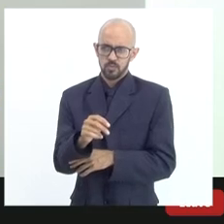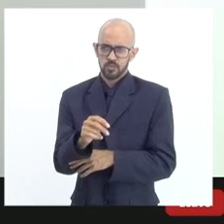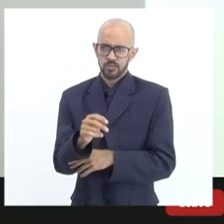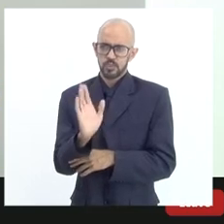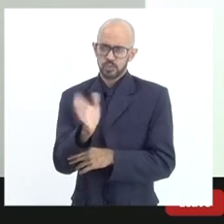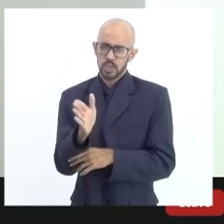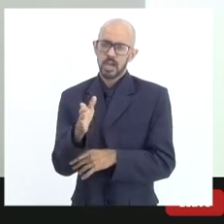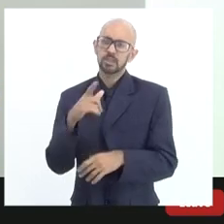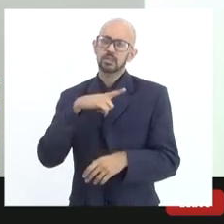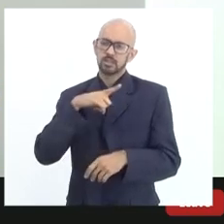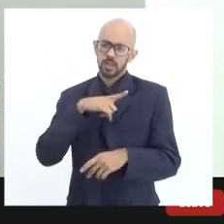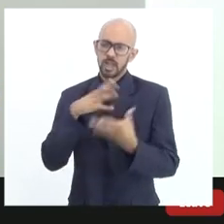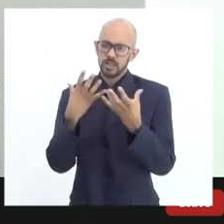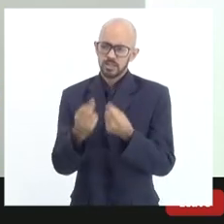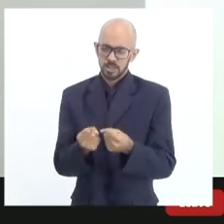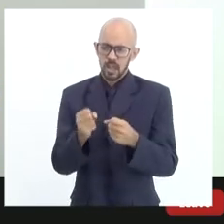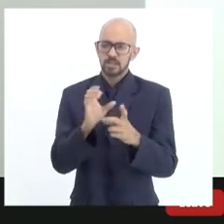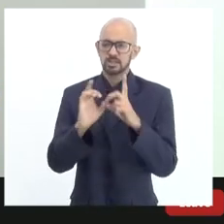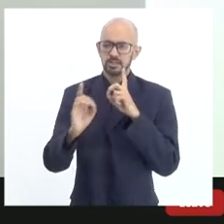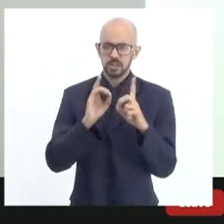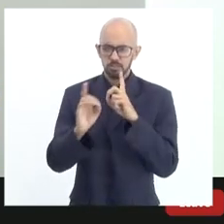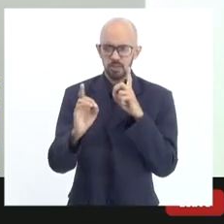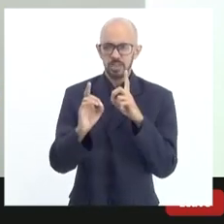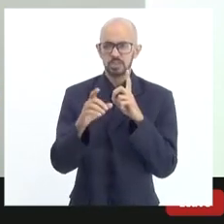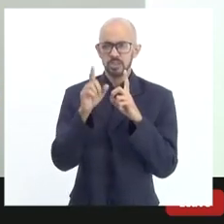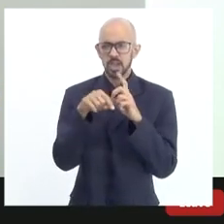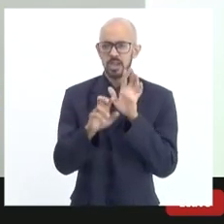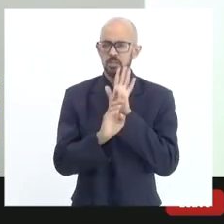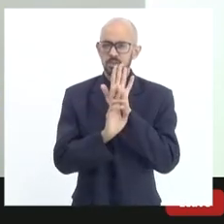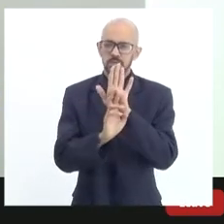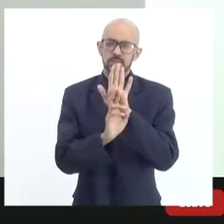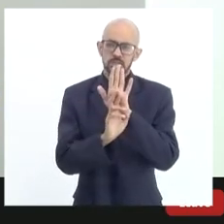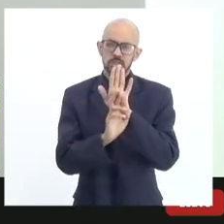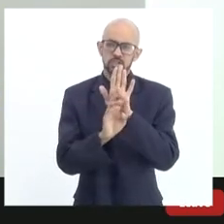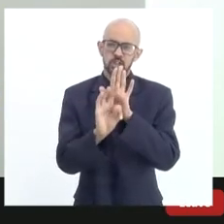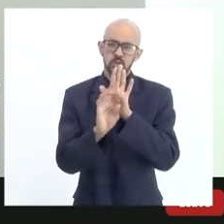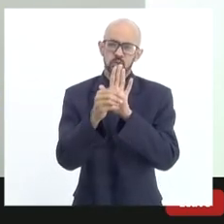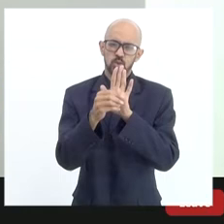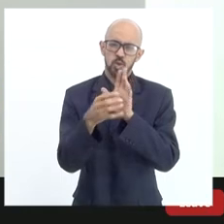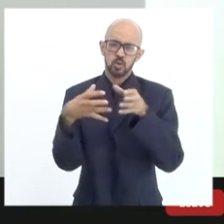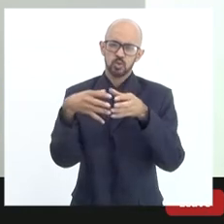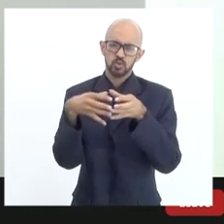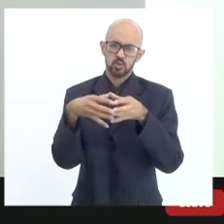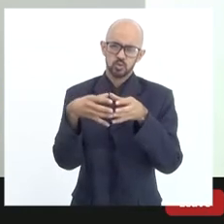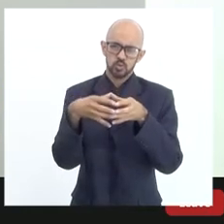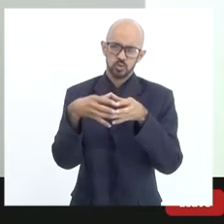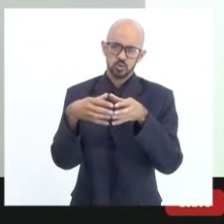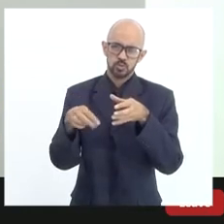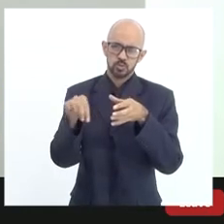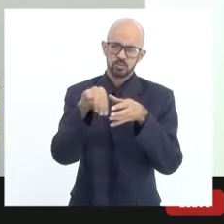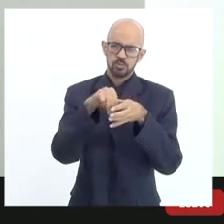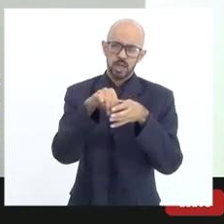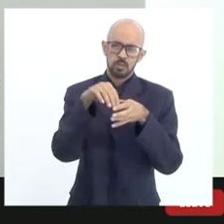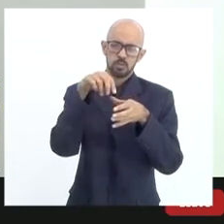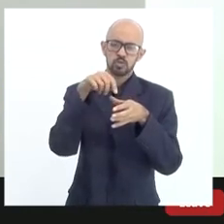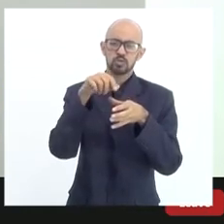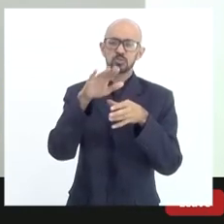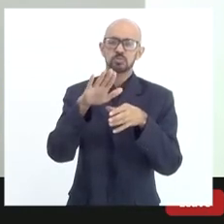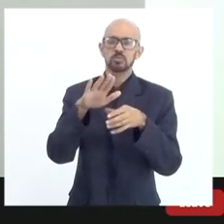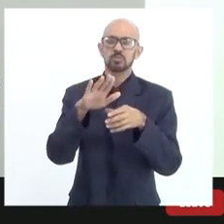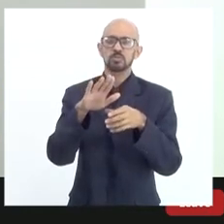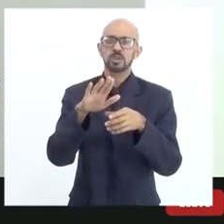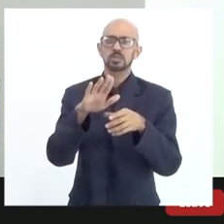já no debate, já representa todos os membros desse colegiado aqui que está discutindo,